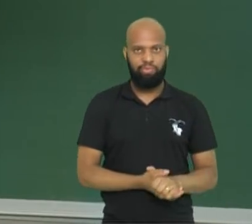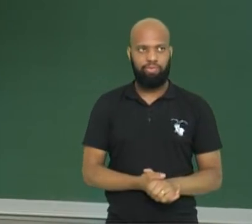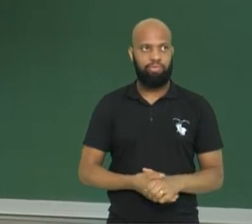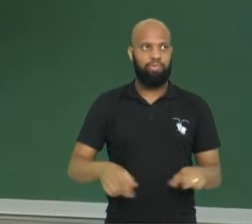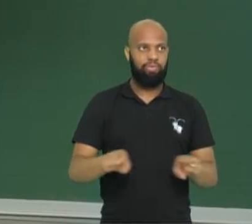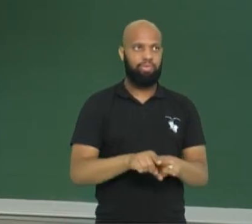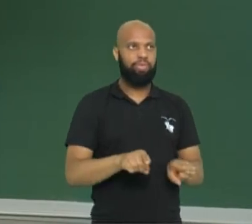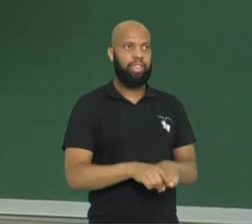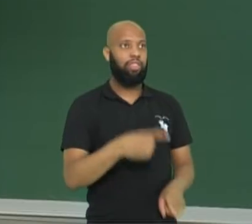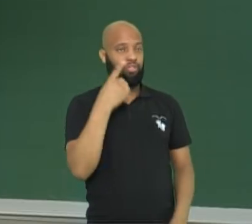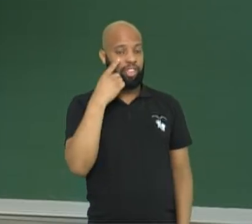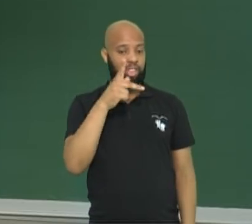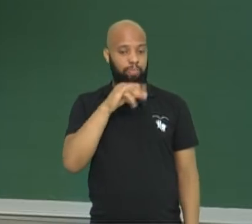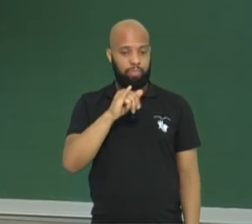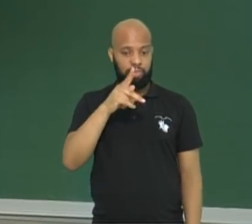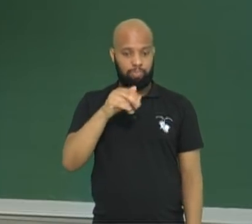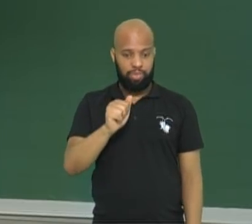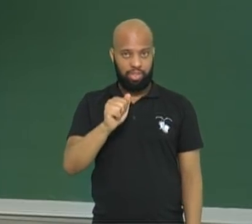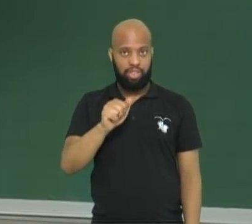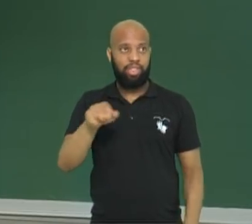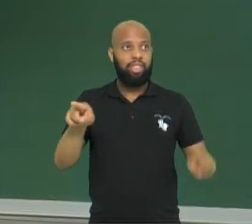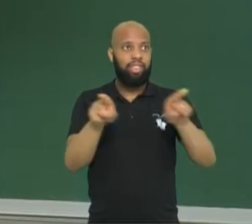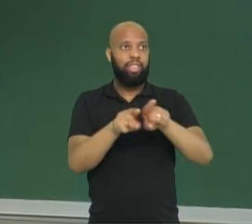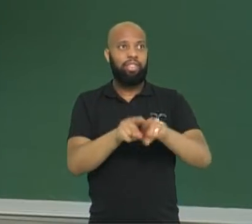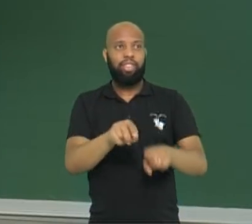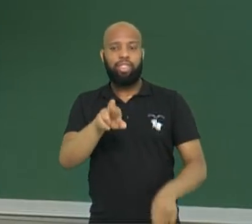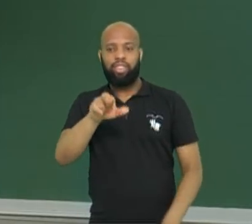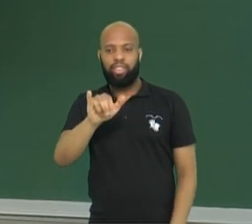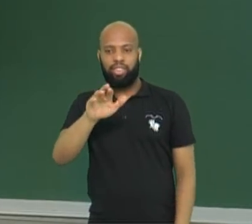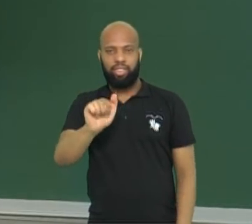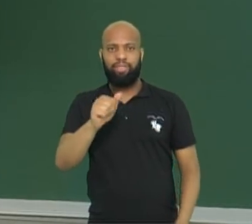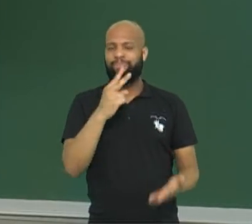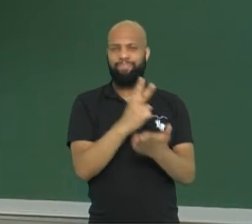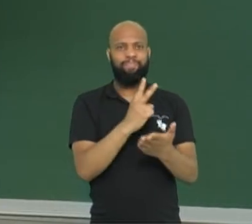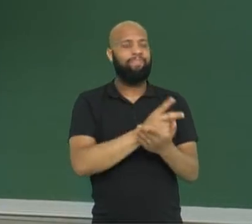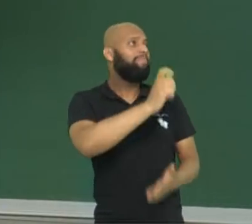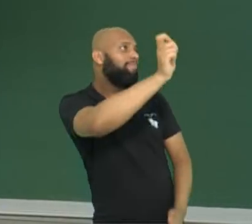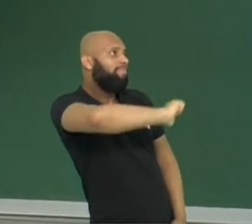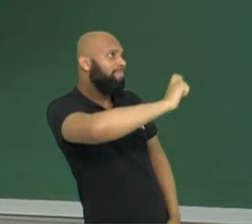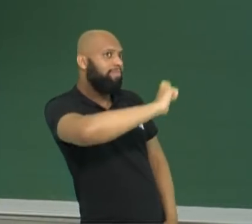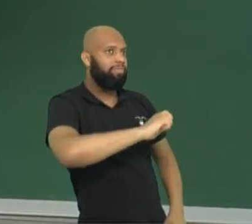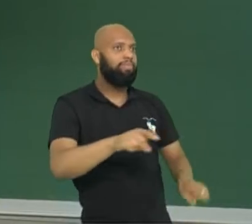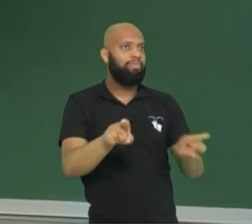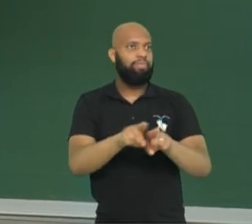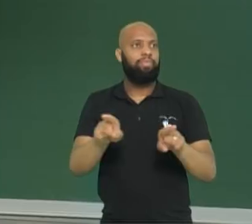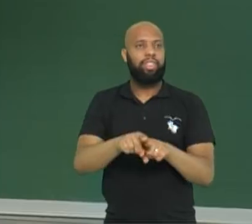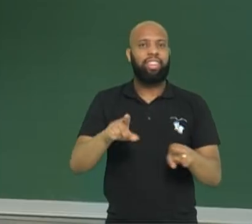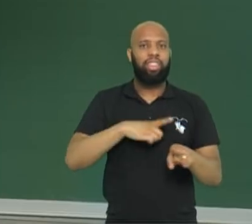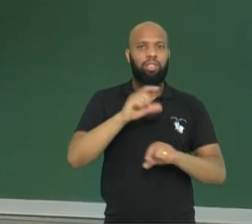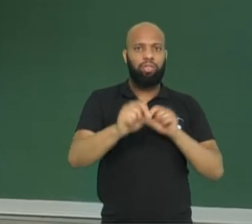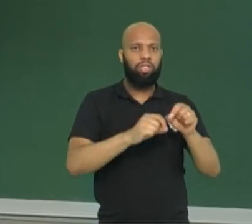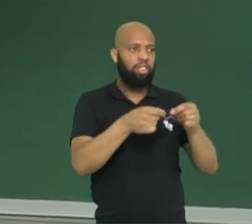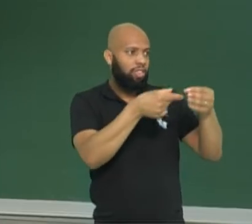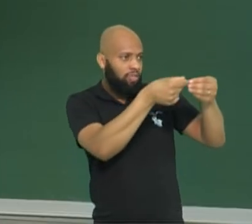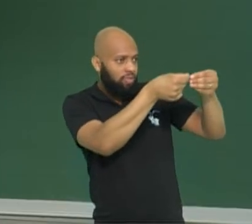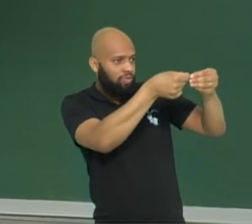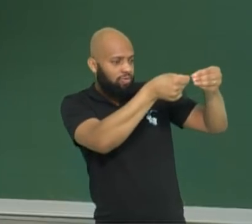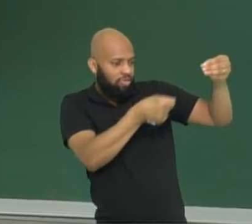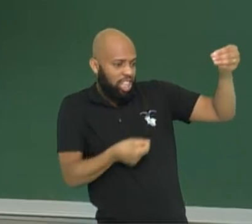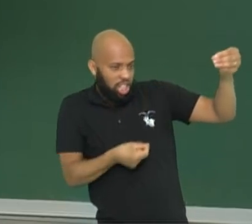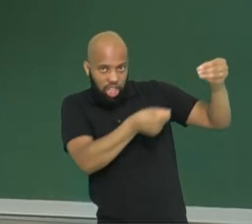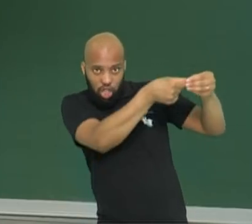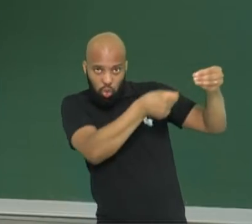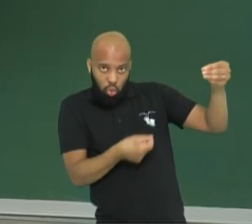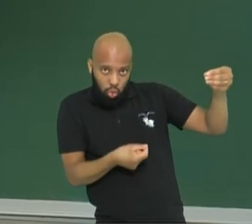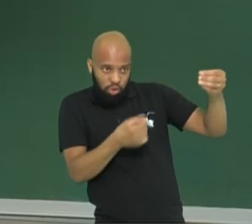o mesmo objeto, está se referindo dois termos para tratar do mesmo objeto. E barbante e cerol, né? Barbante é uma coisa, cerol é uma